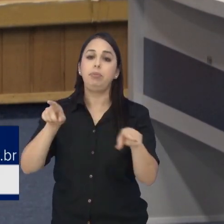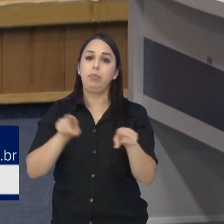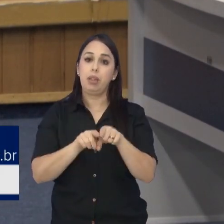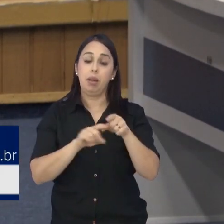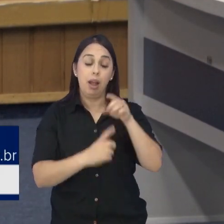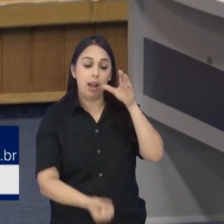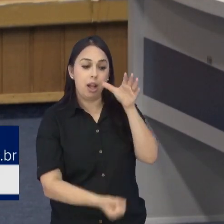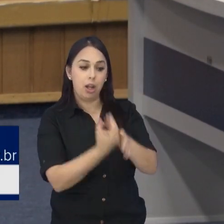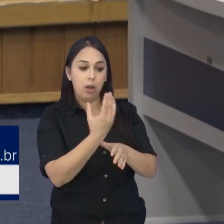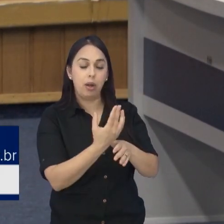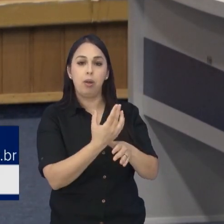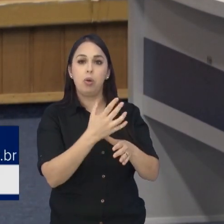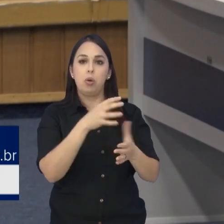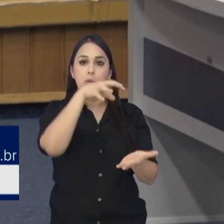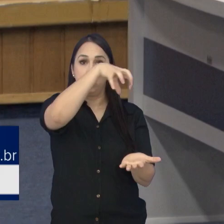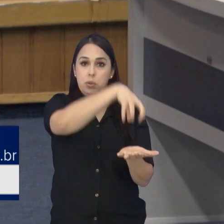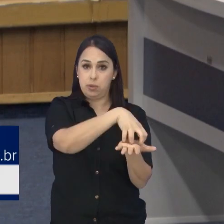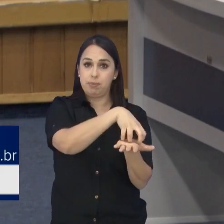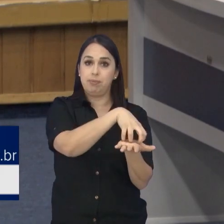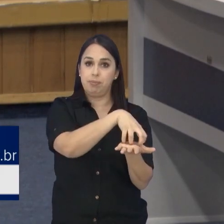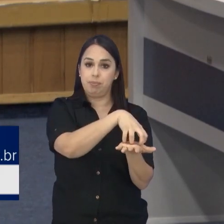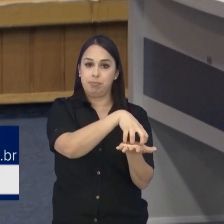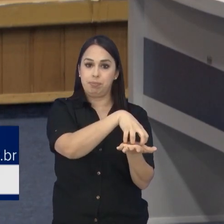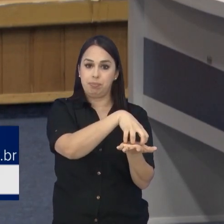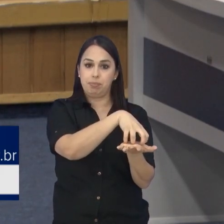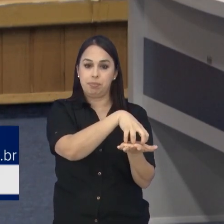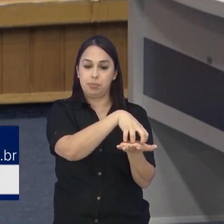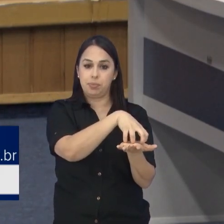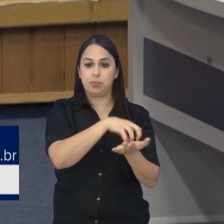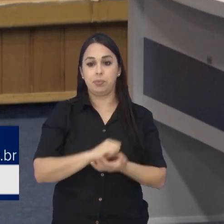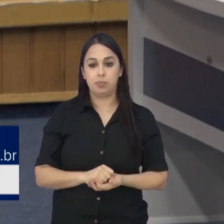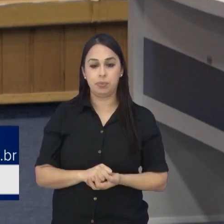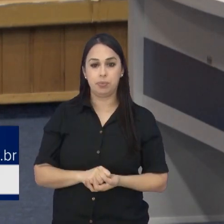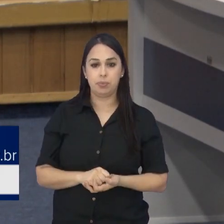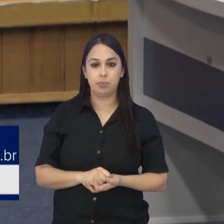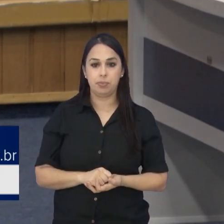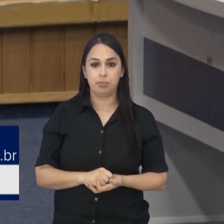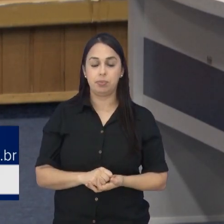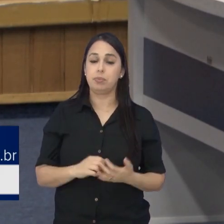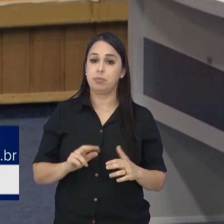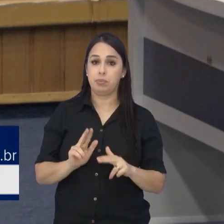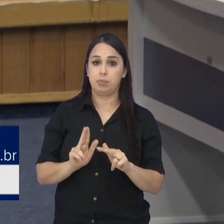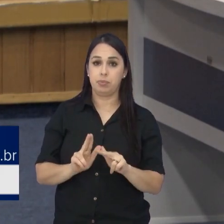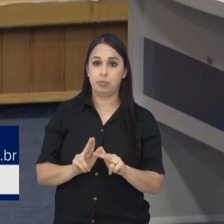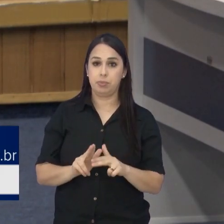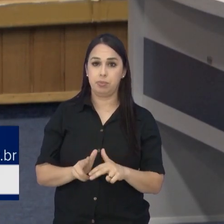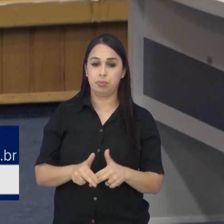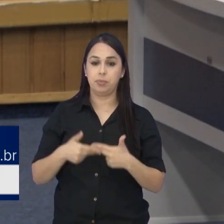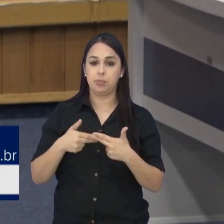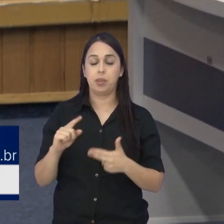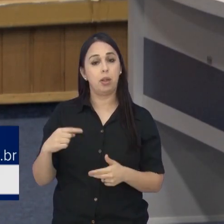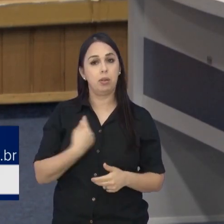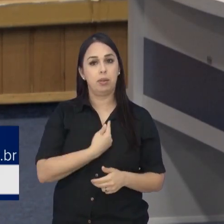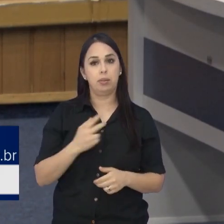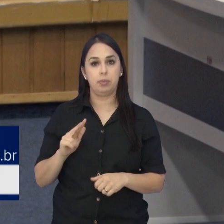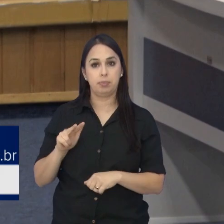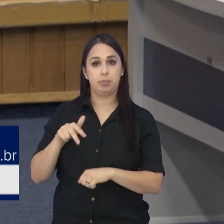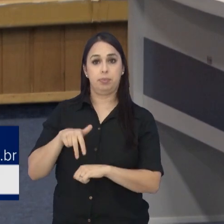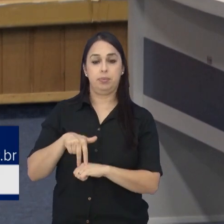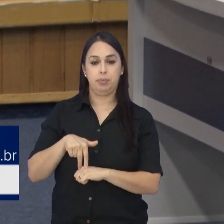sistema municipal de cultura dentro destes termos. Então, por isso, nós estamos